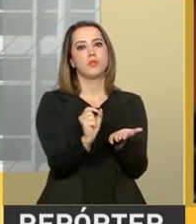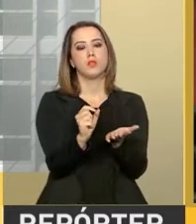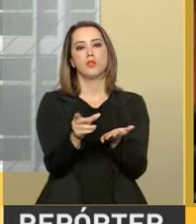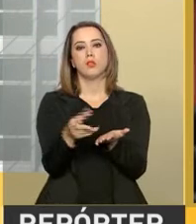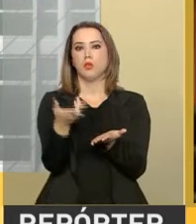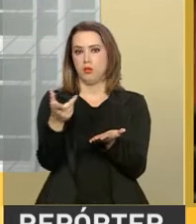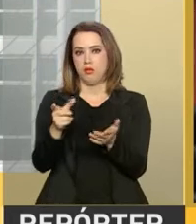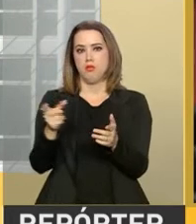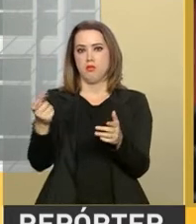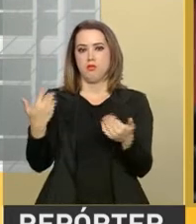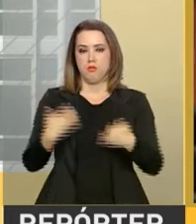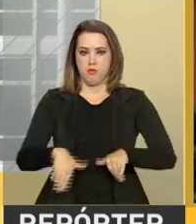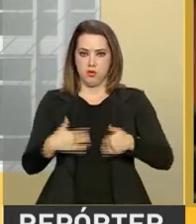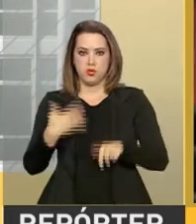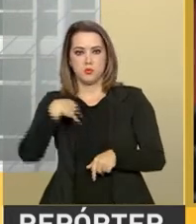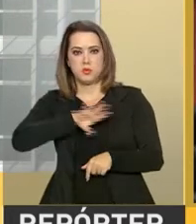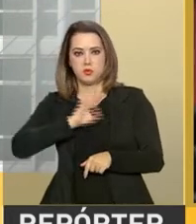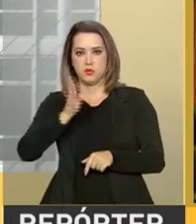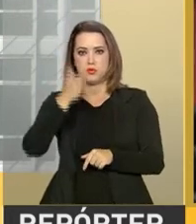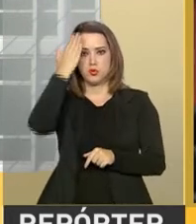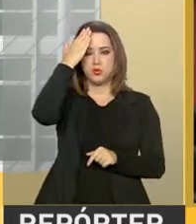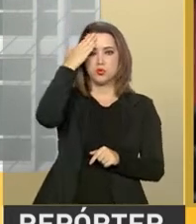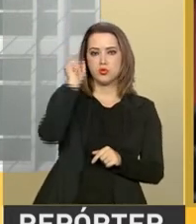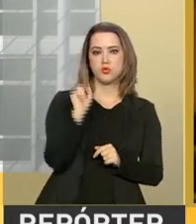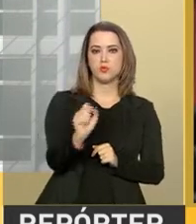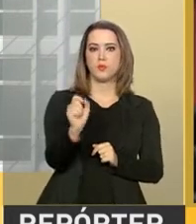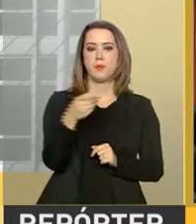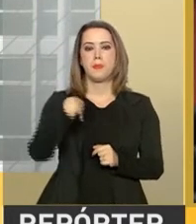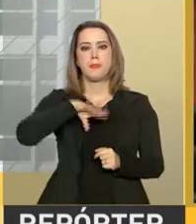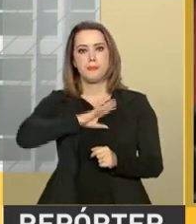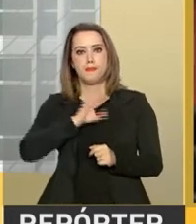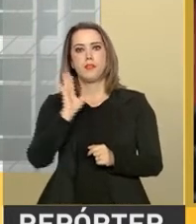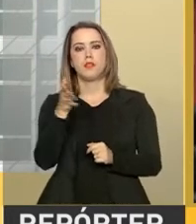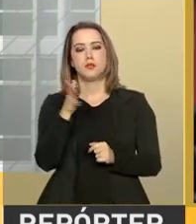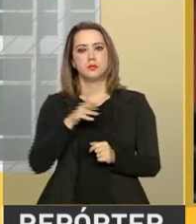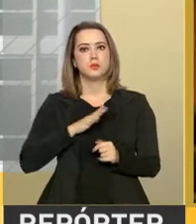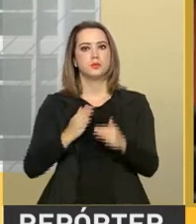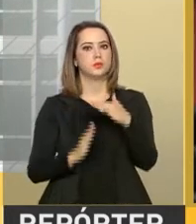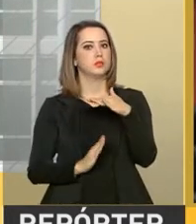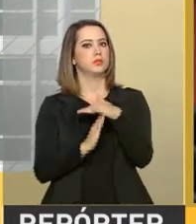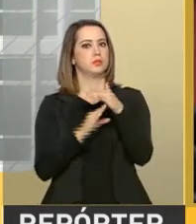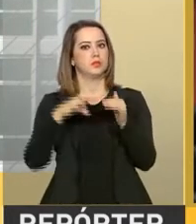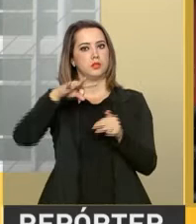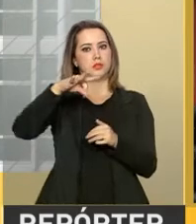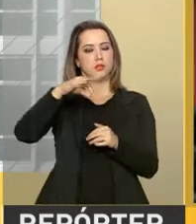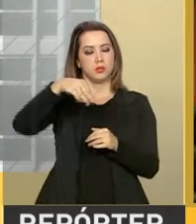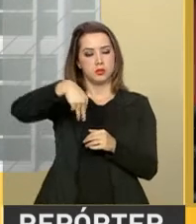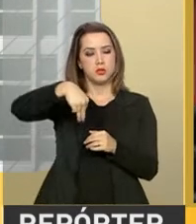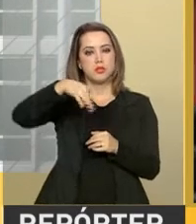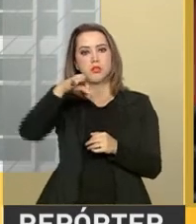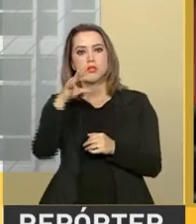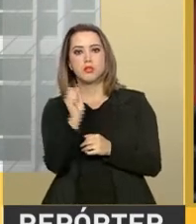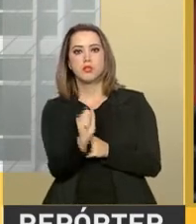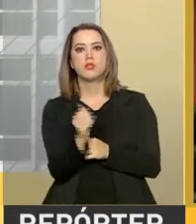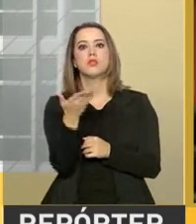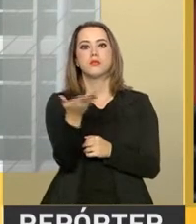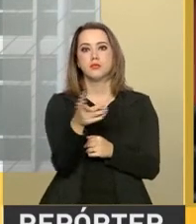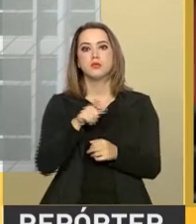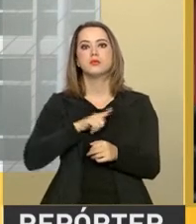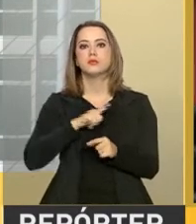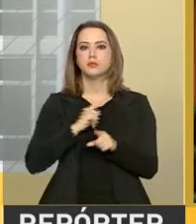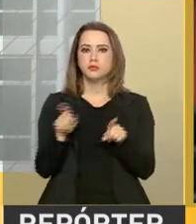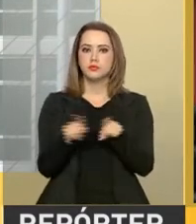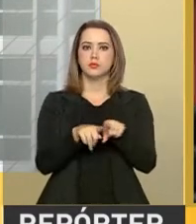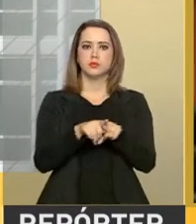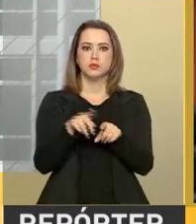dada. Nós temos a meta de 2016 com a previsão de despesa e